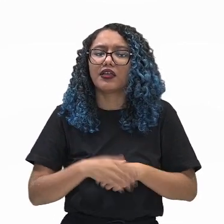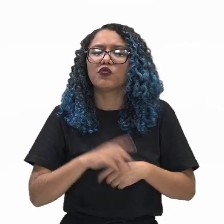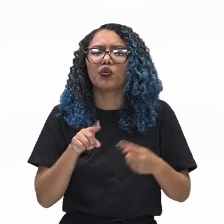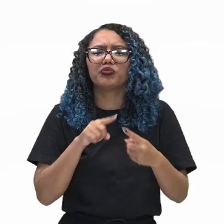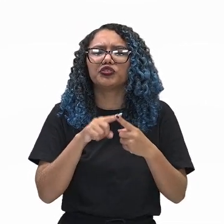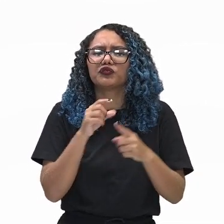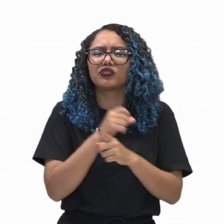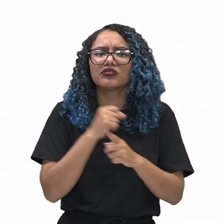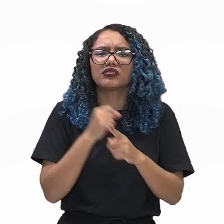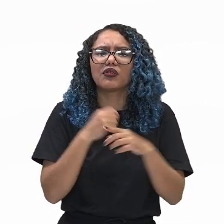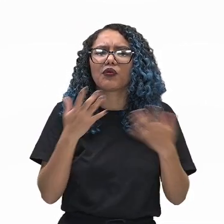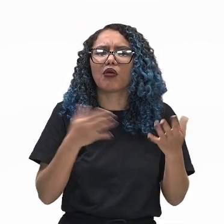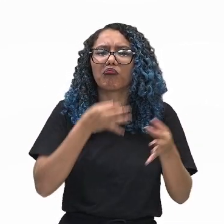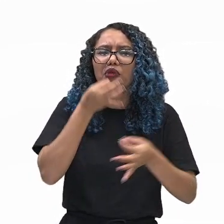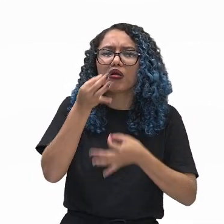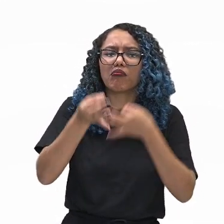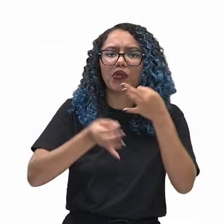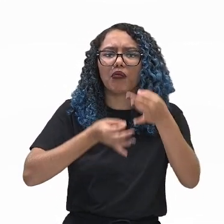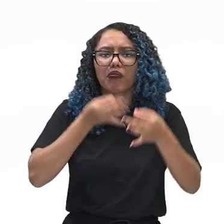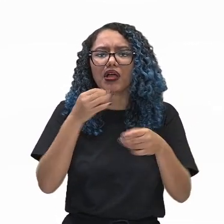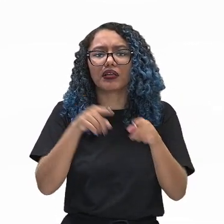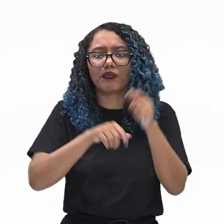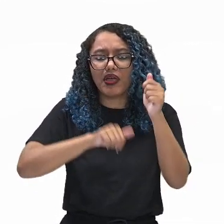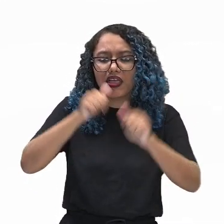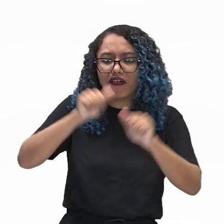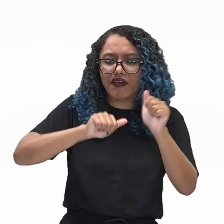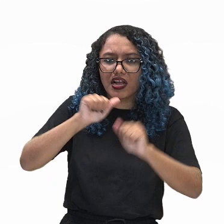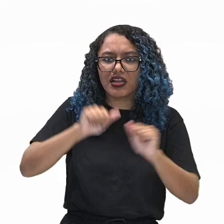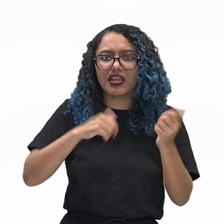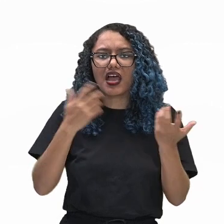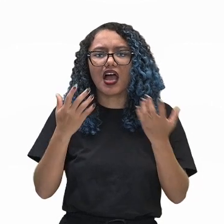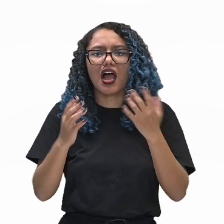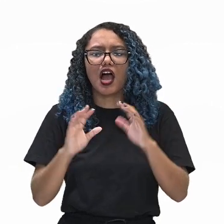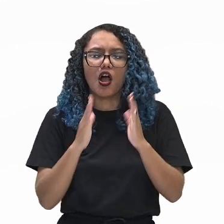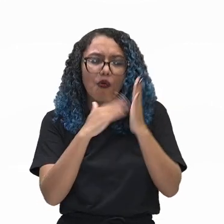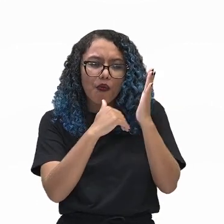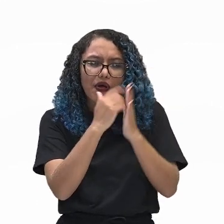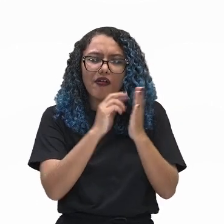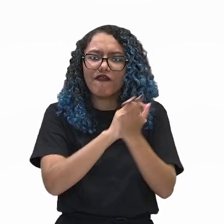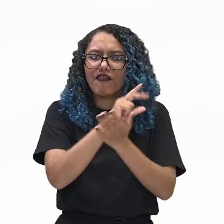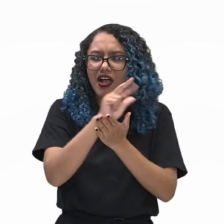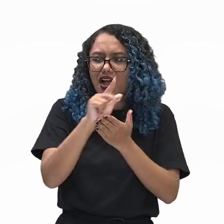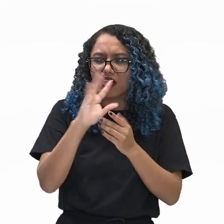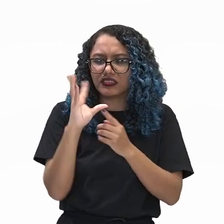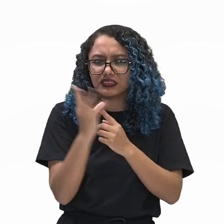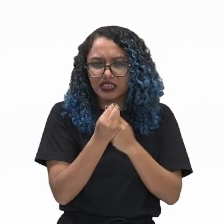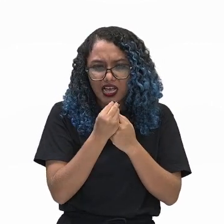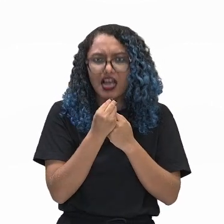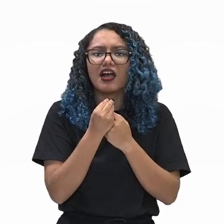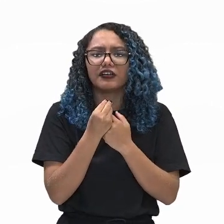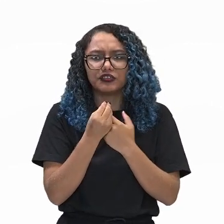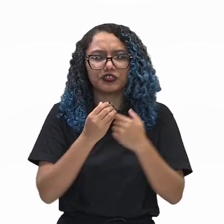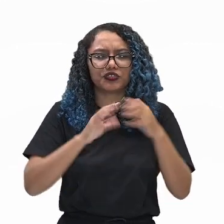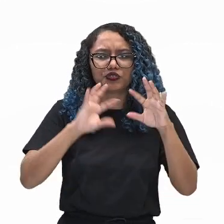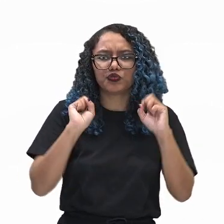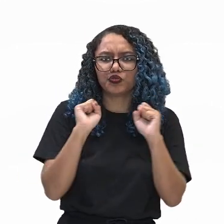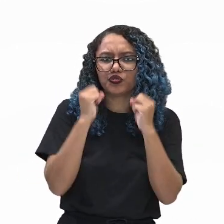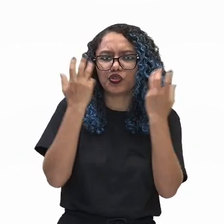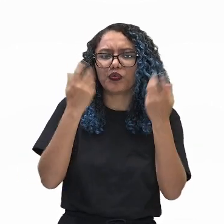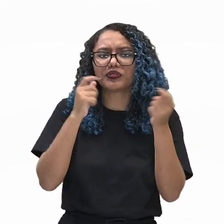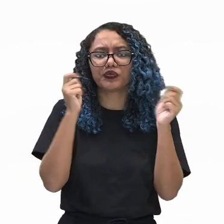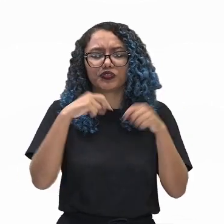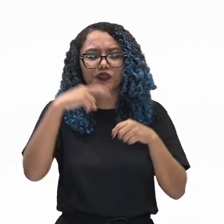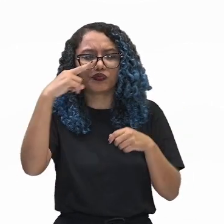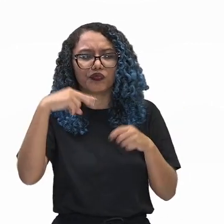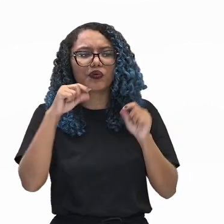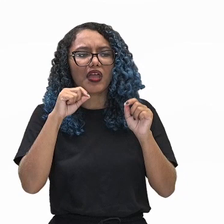e avaliar obras e espetáculos para que o leitor possa ter informações e avaliações. Então, vamos